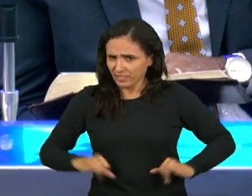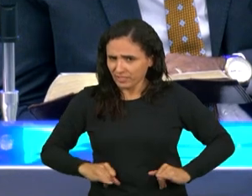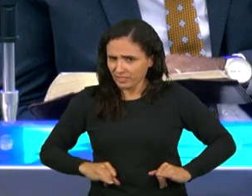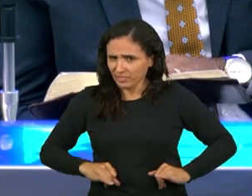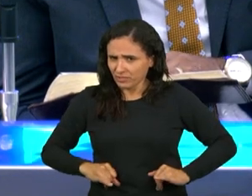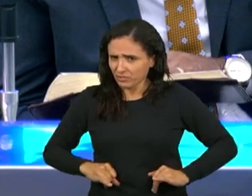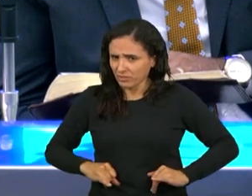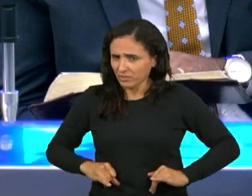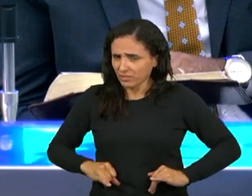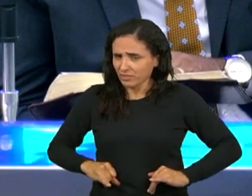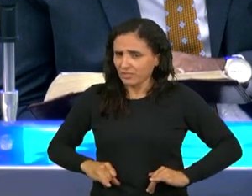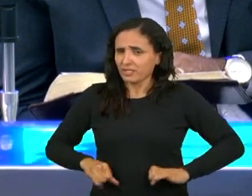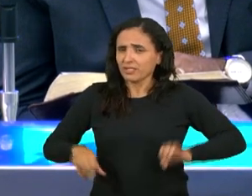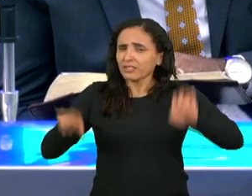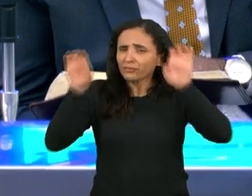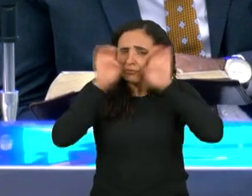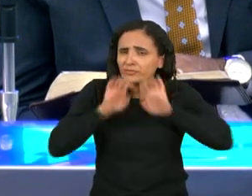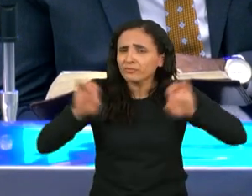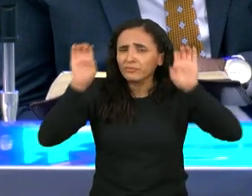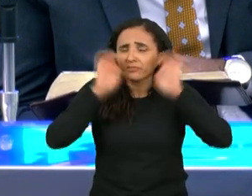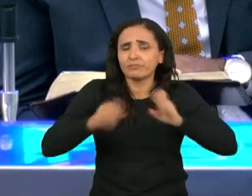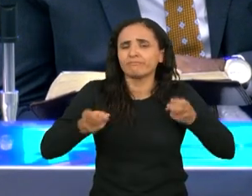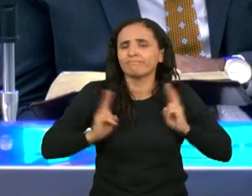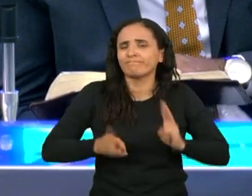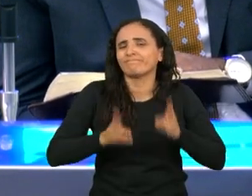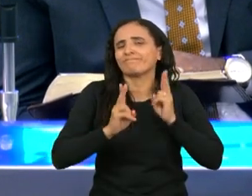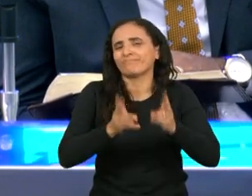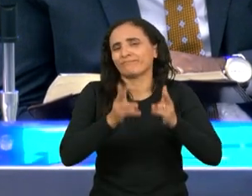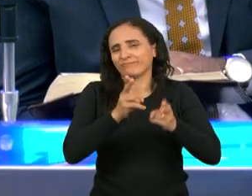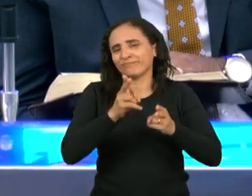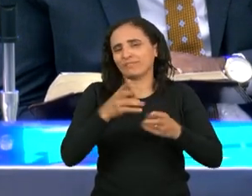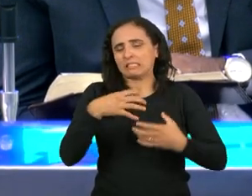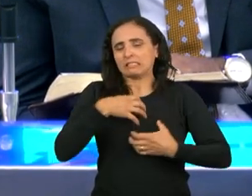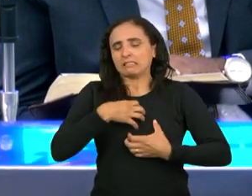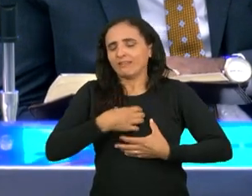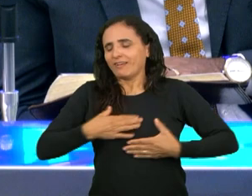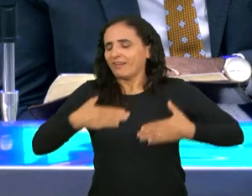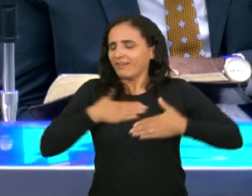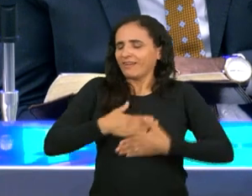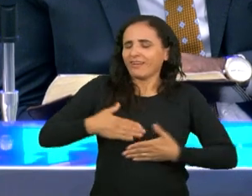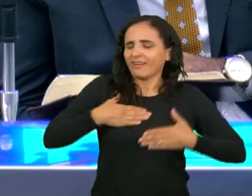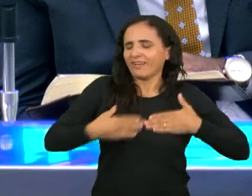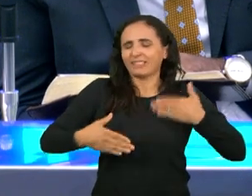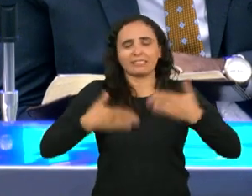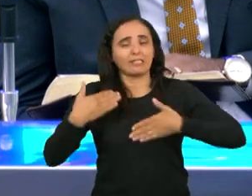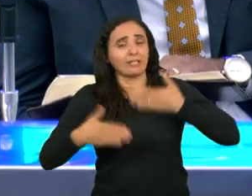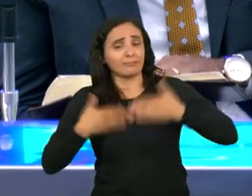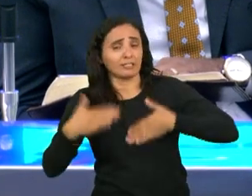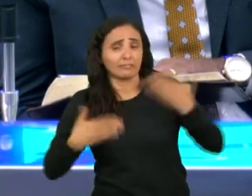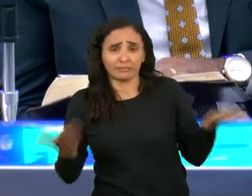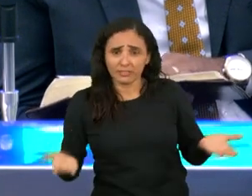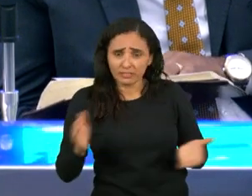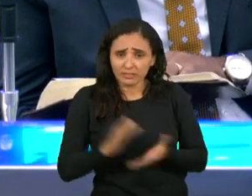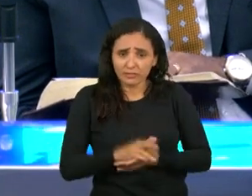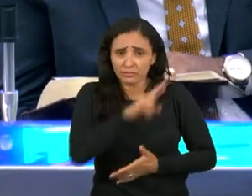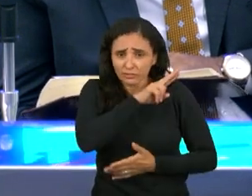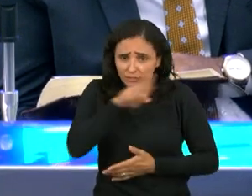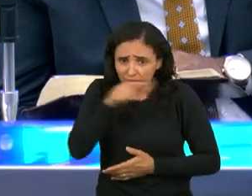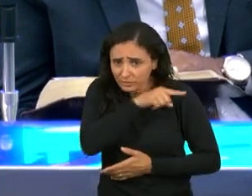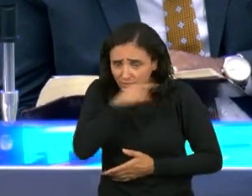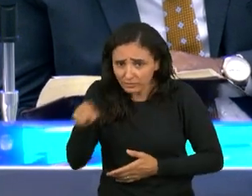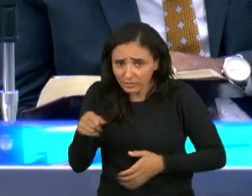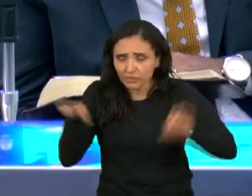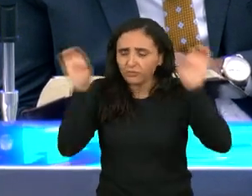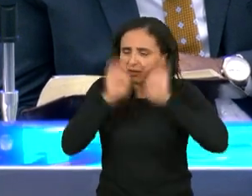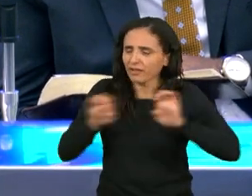para que também na revelação da sua glória os regozijeis e alegreis se pelo nome de Cristo